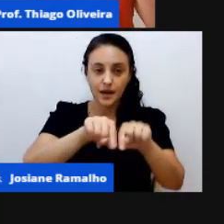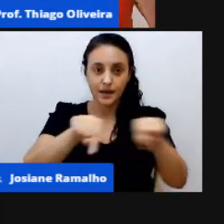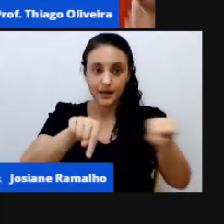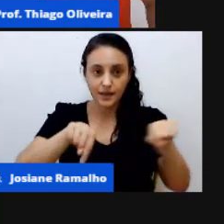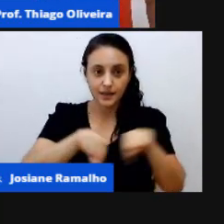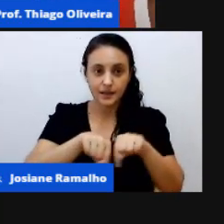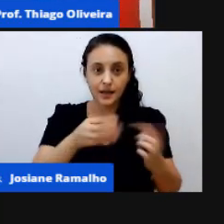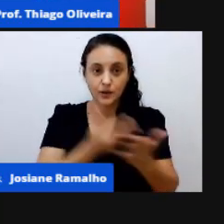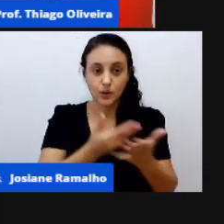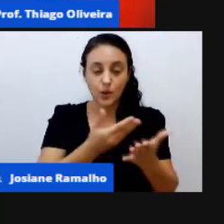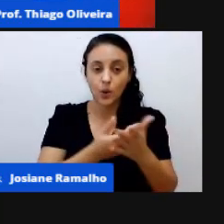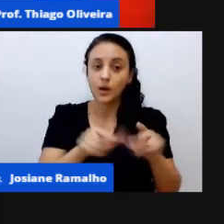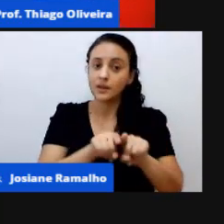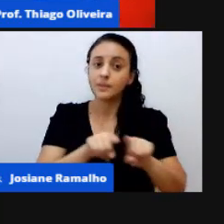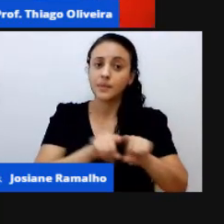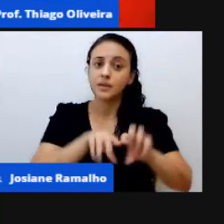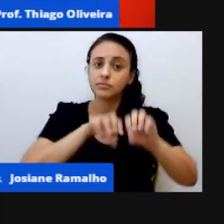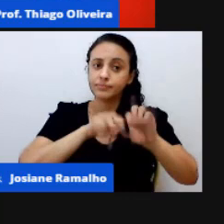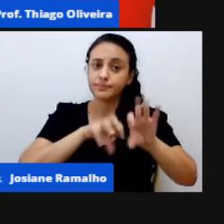Tá bom?